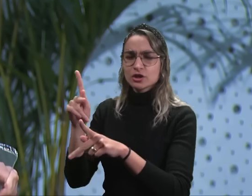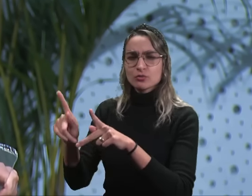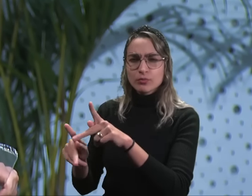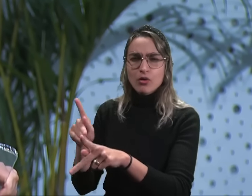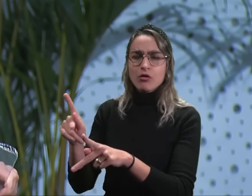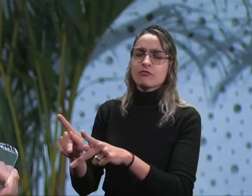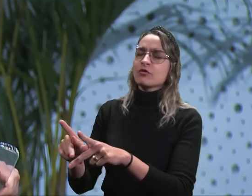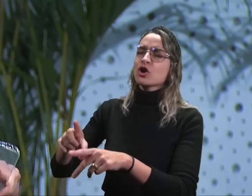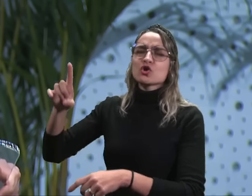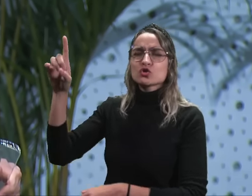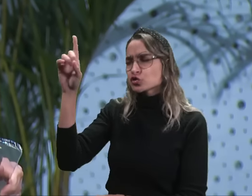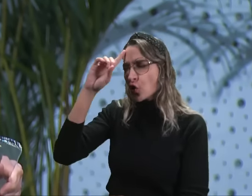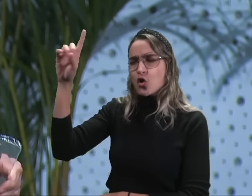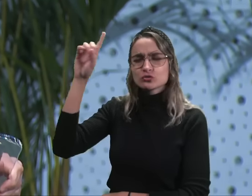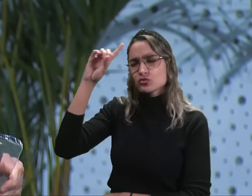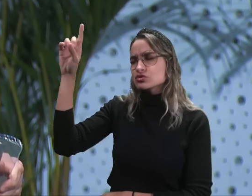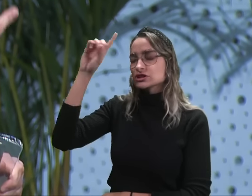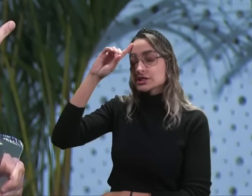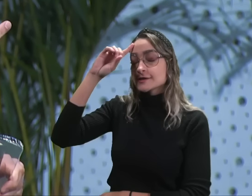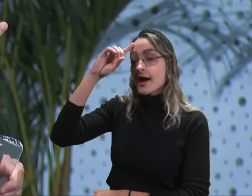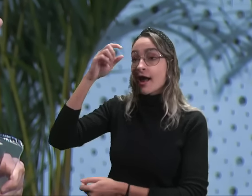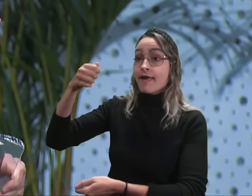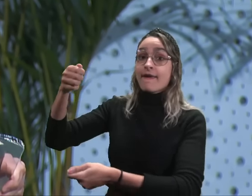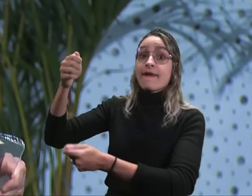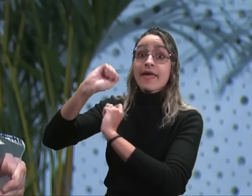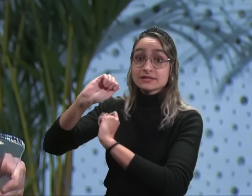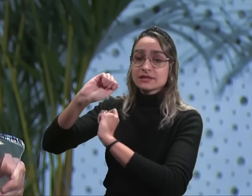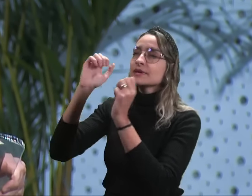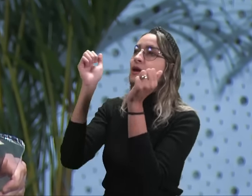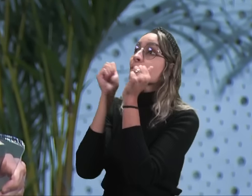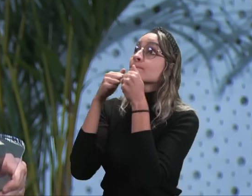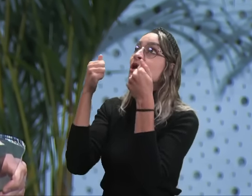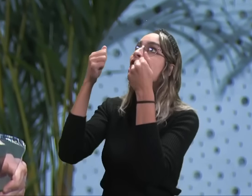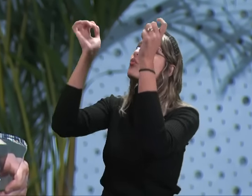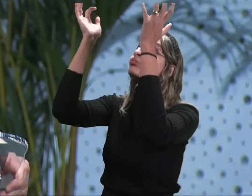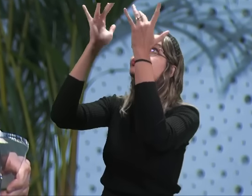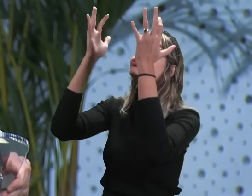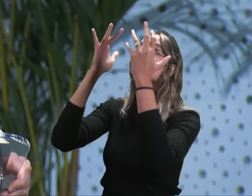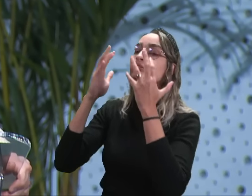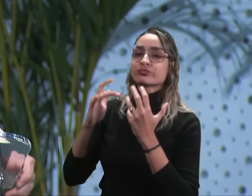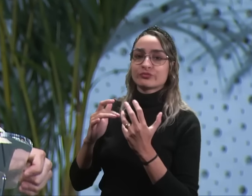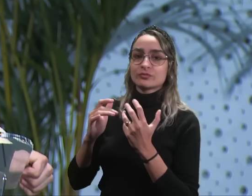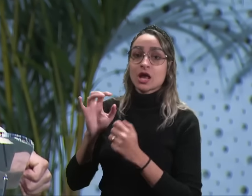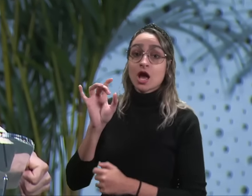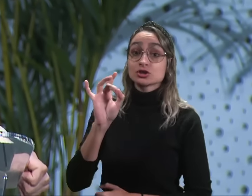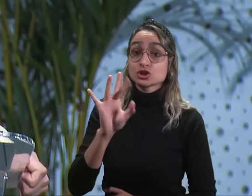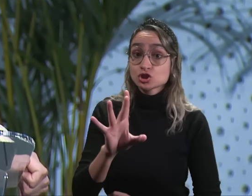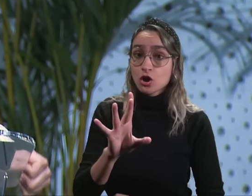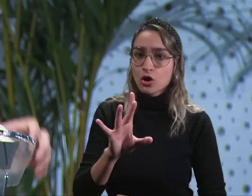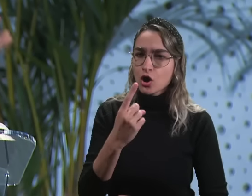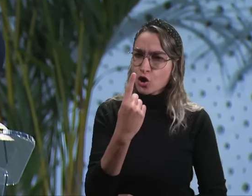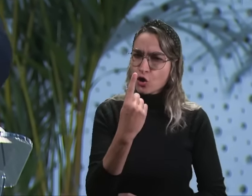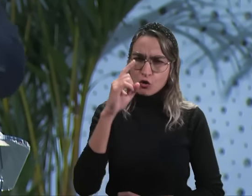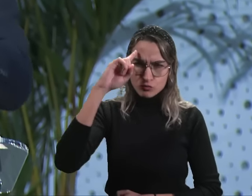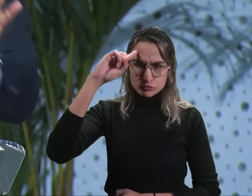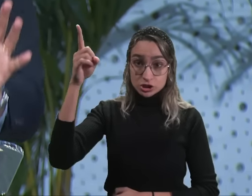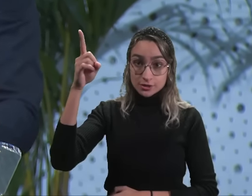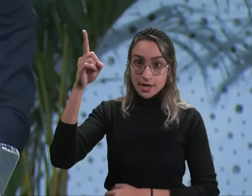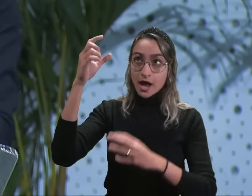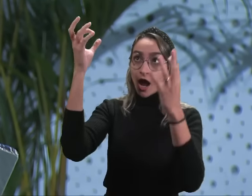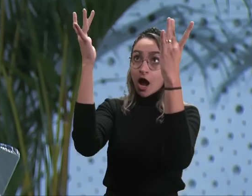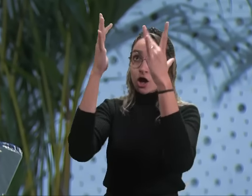este dia que não caí o Maná que dia era esse era o dia do sábado era o sétimo dia essa revelação